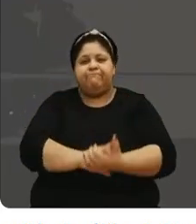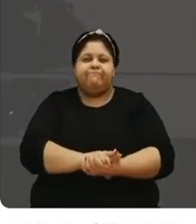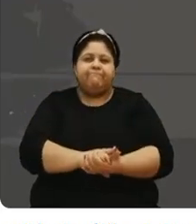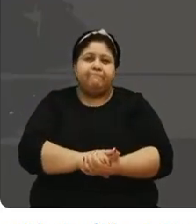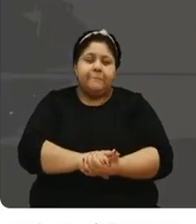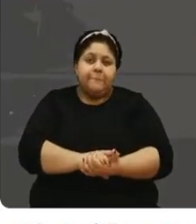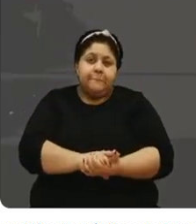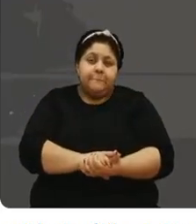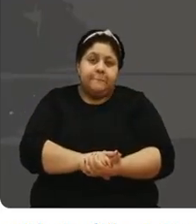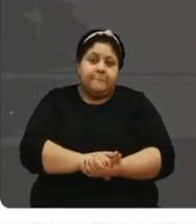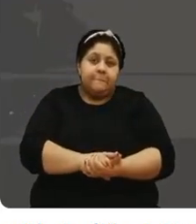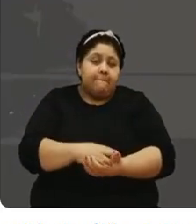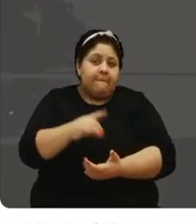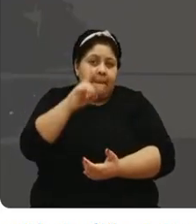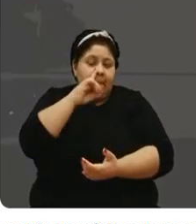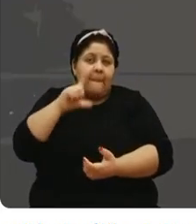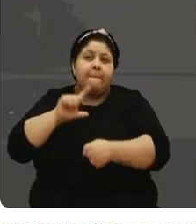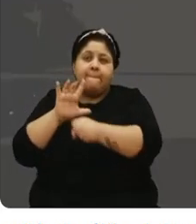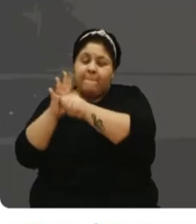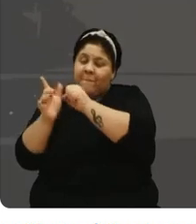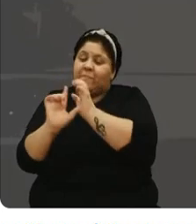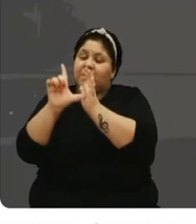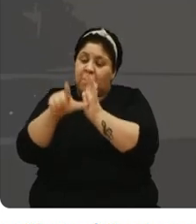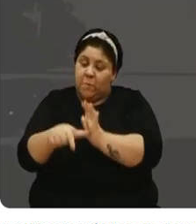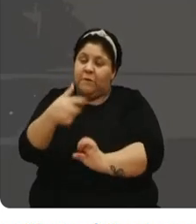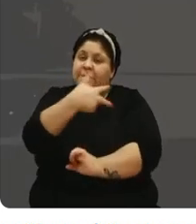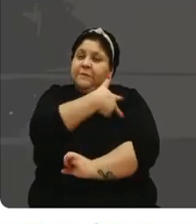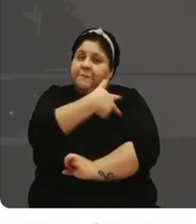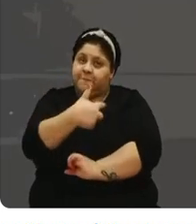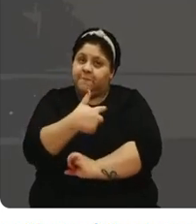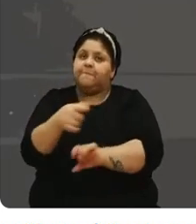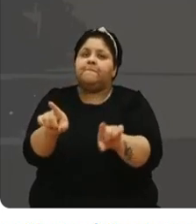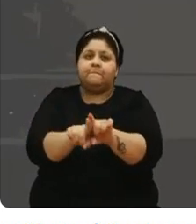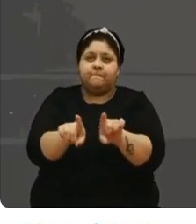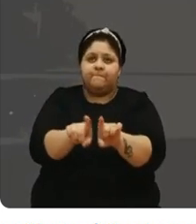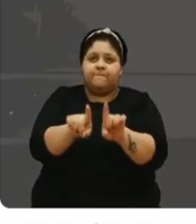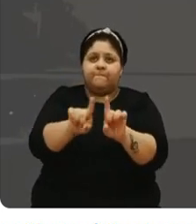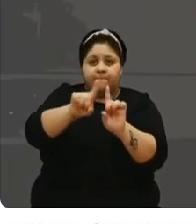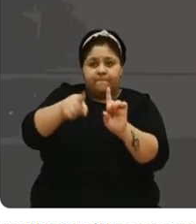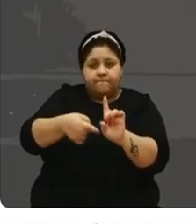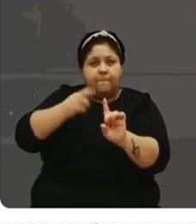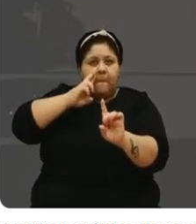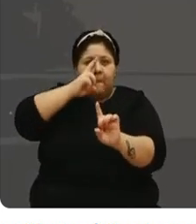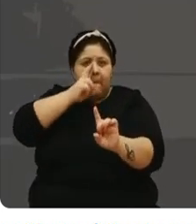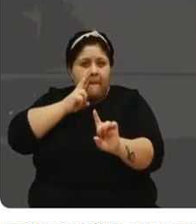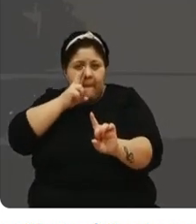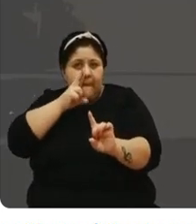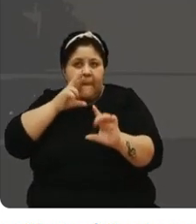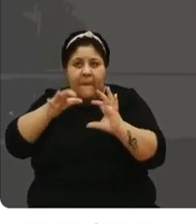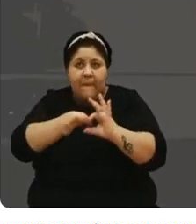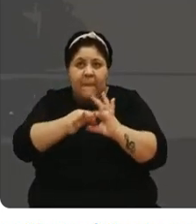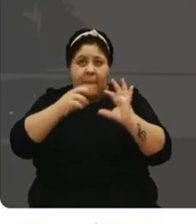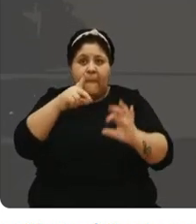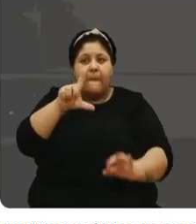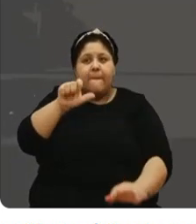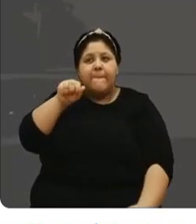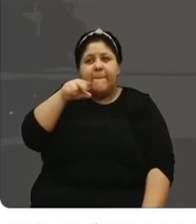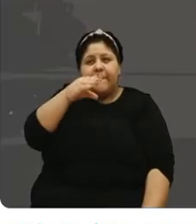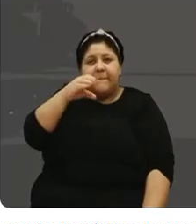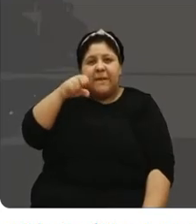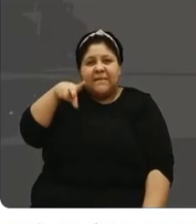mãe teve Covid após as vacinas. Também, gestação de alto risco com descolamento prematuro de